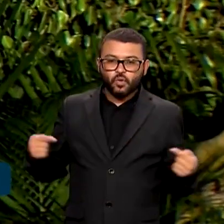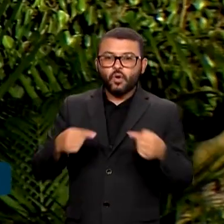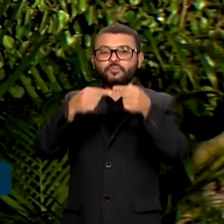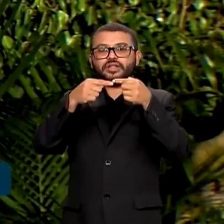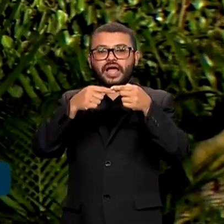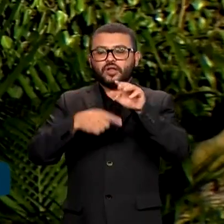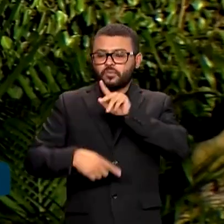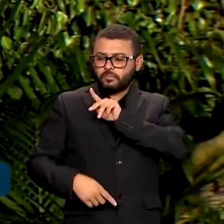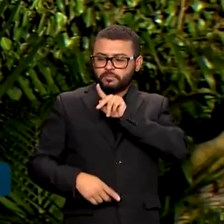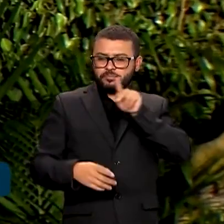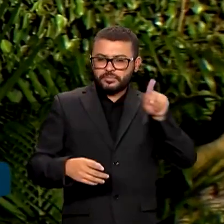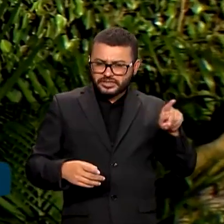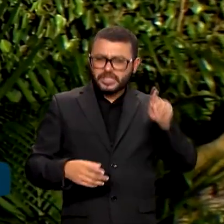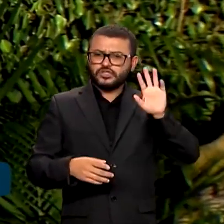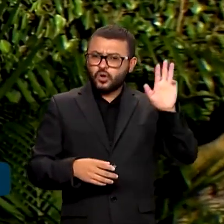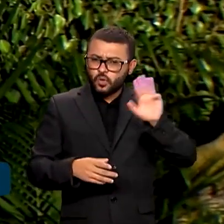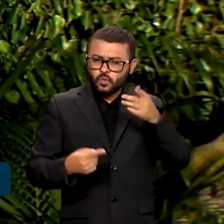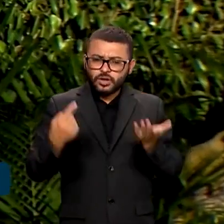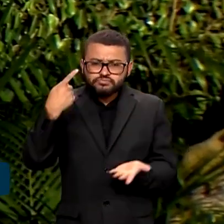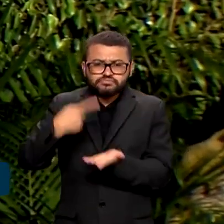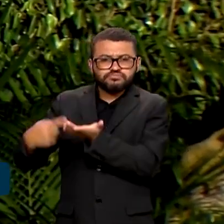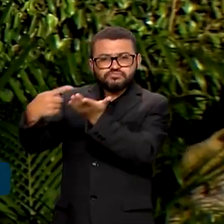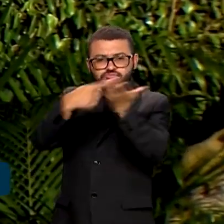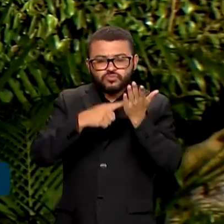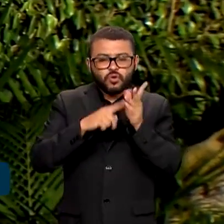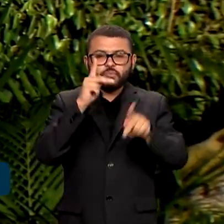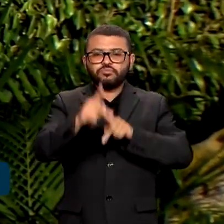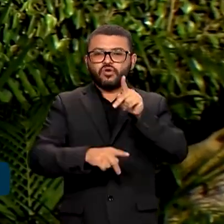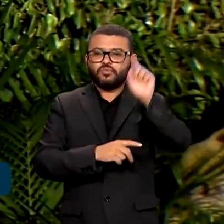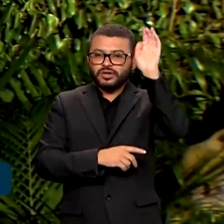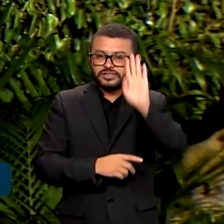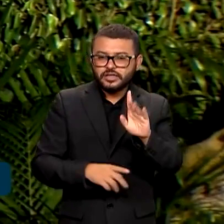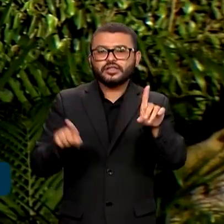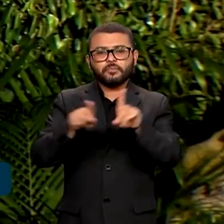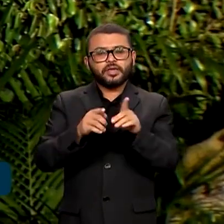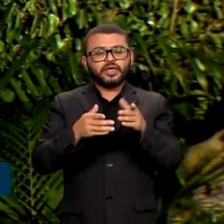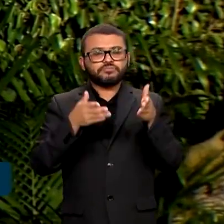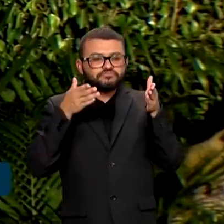compromisso do presidente Lula com o povo brasileiro e com a Amazônia.